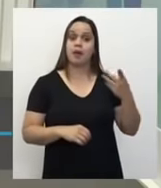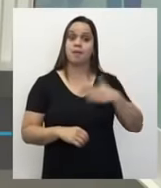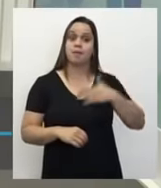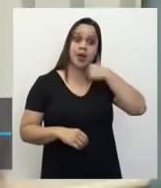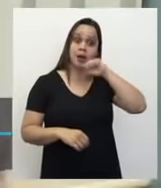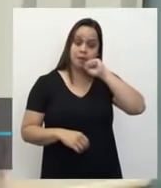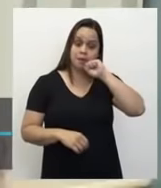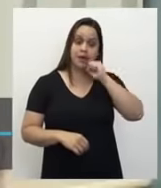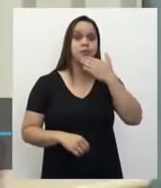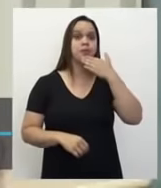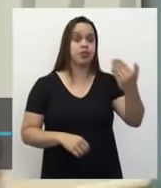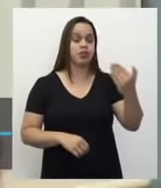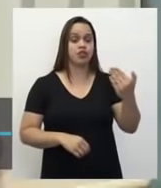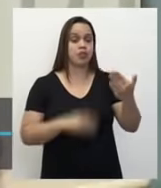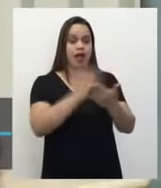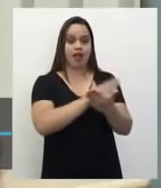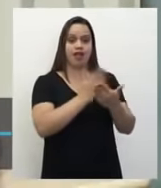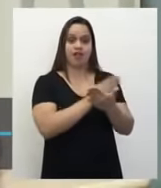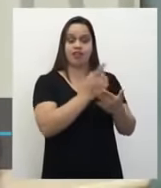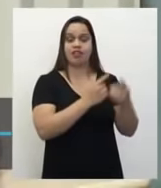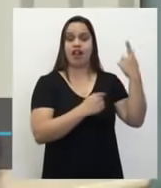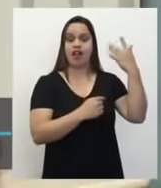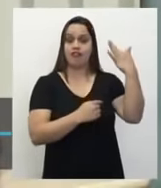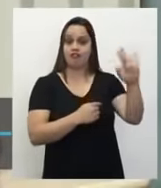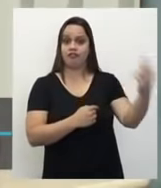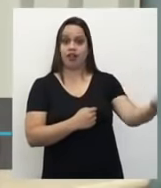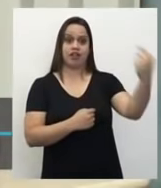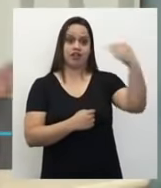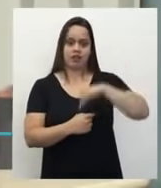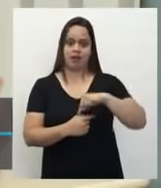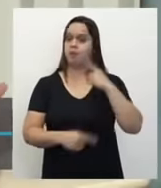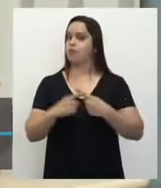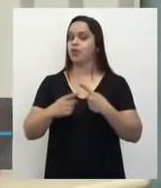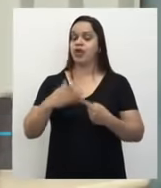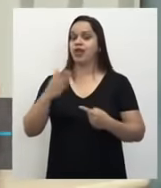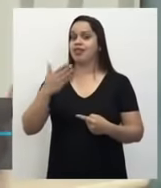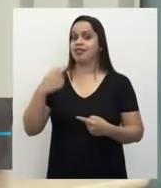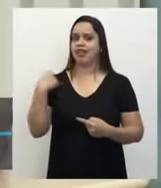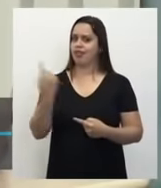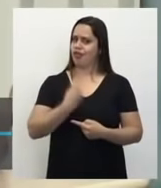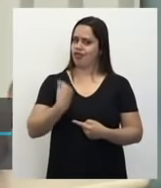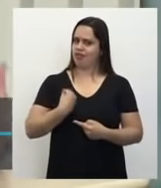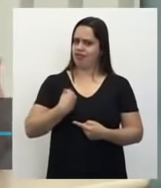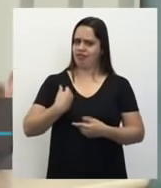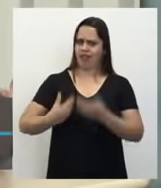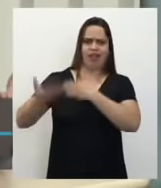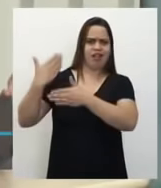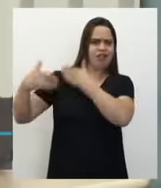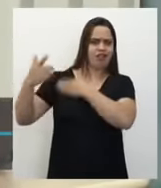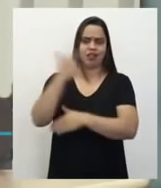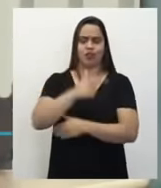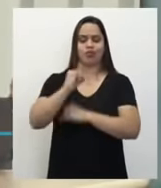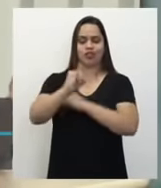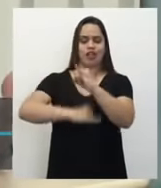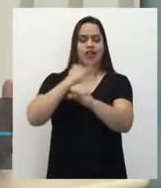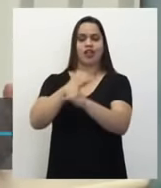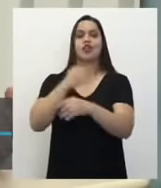França. Na época da mãe da professora Márcia, da minha mãe também, não tinha internet. Como que a gente ficava antenado com a